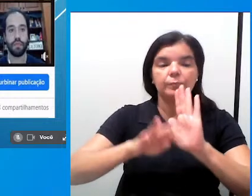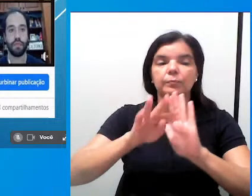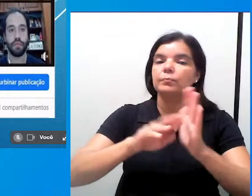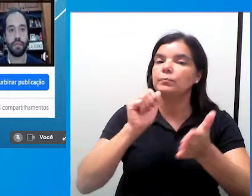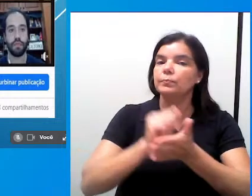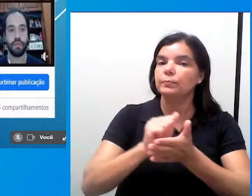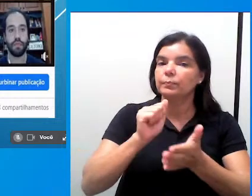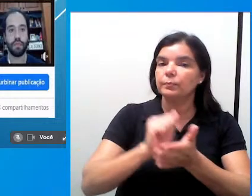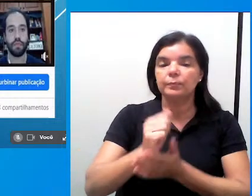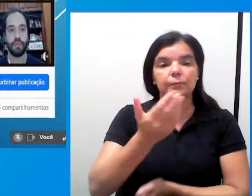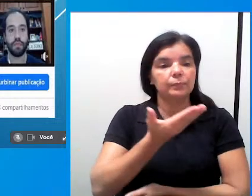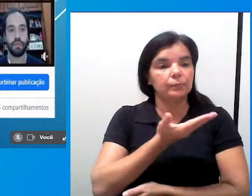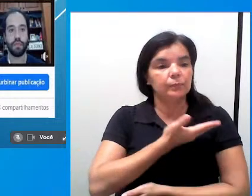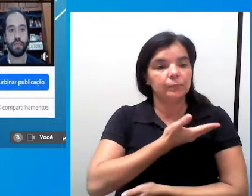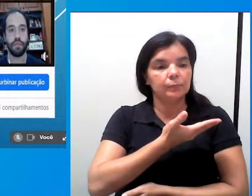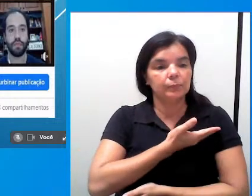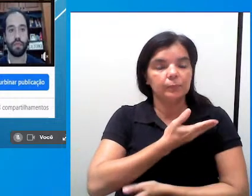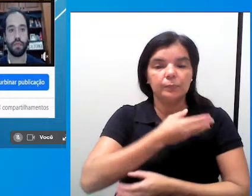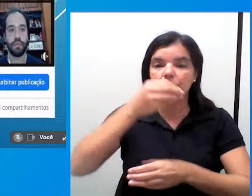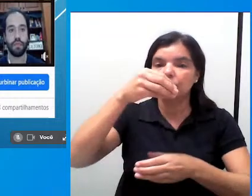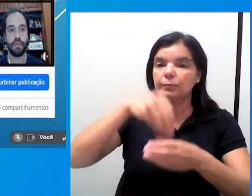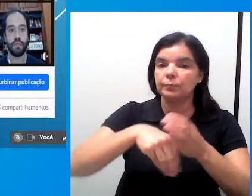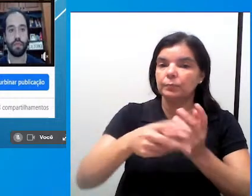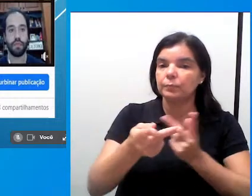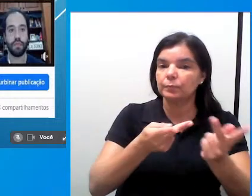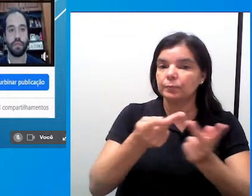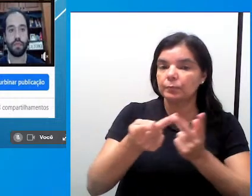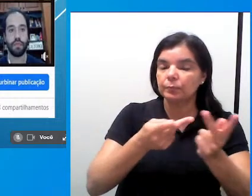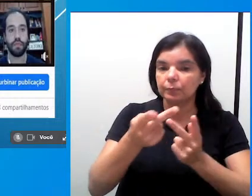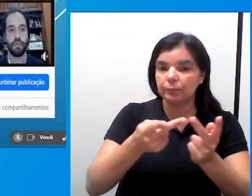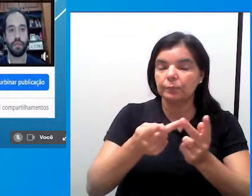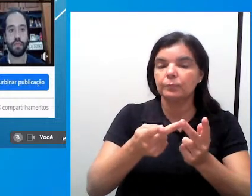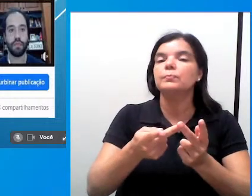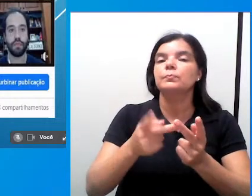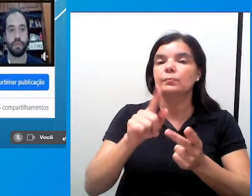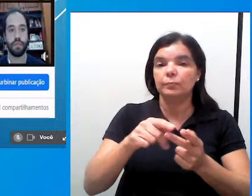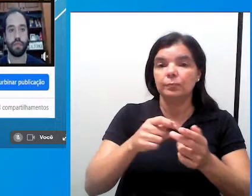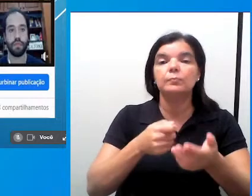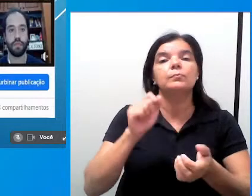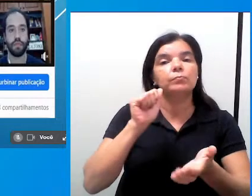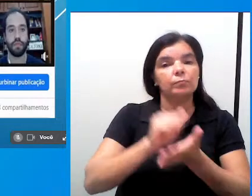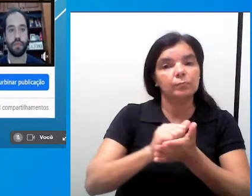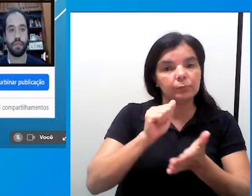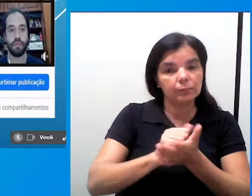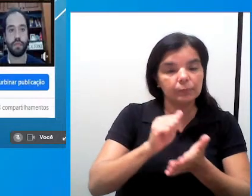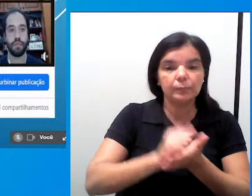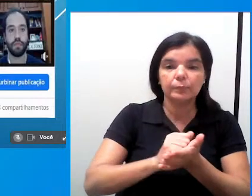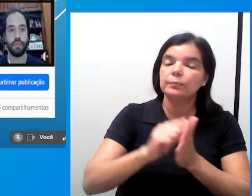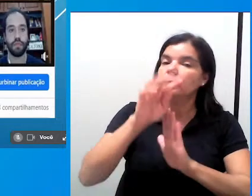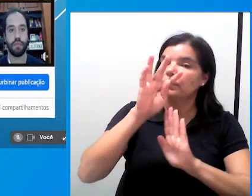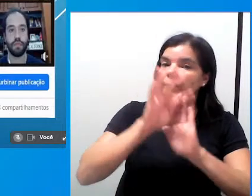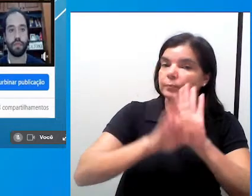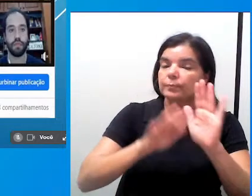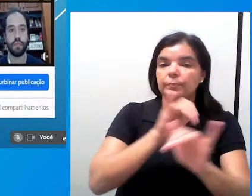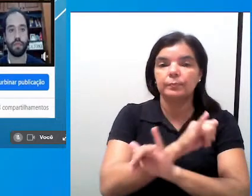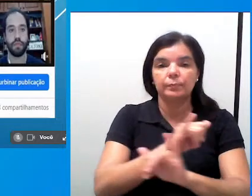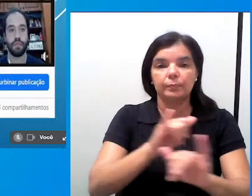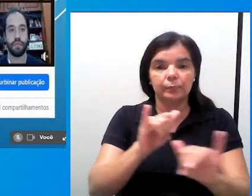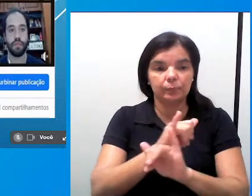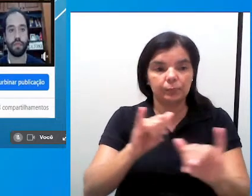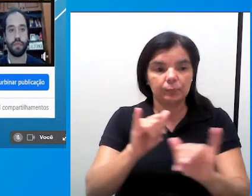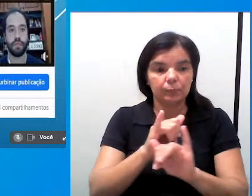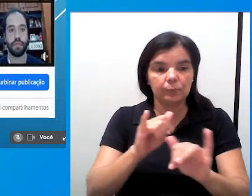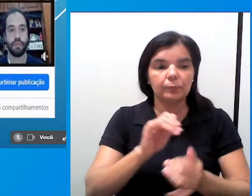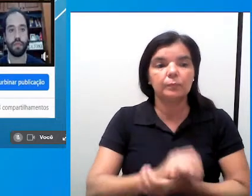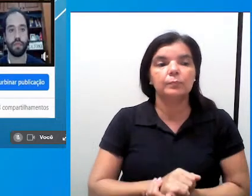colegas. Os alunos, dentro do projeto, no primeiro período, eles já tinham a obrigatoriedade de produzir textos informativos, não